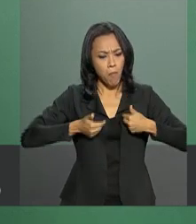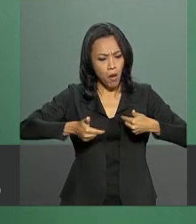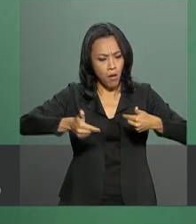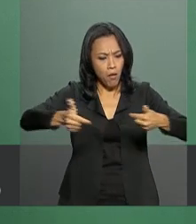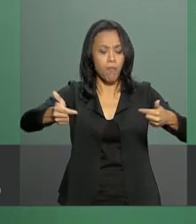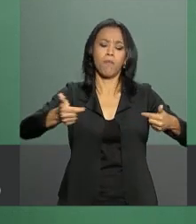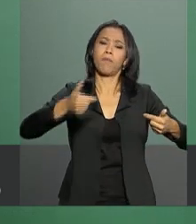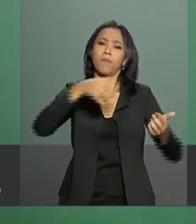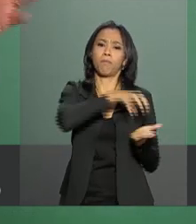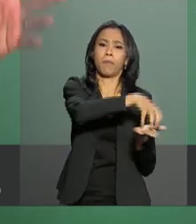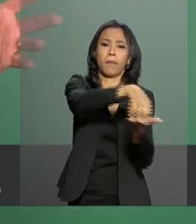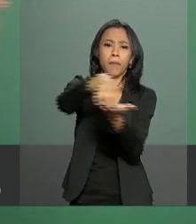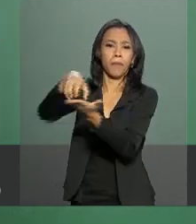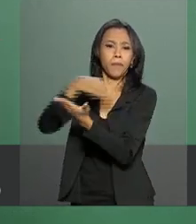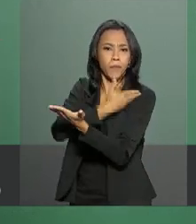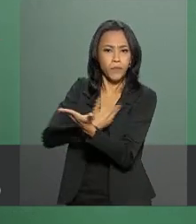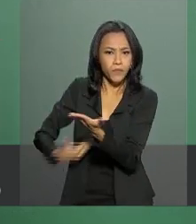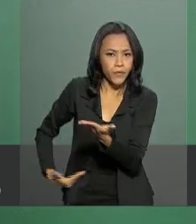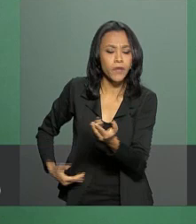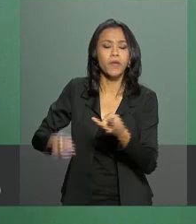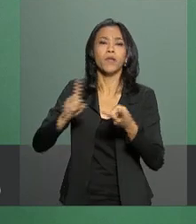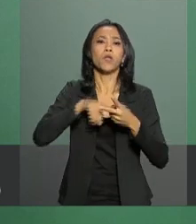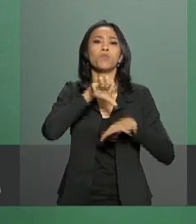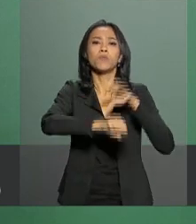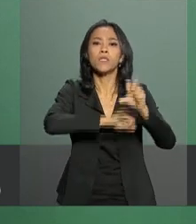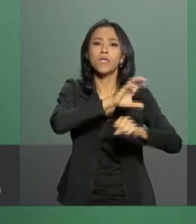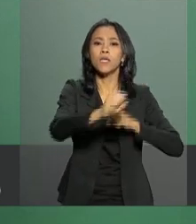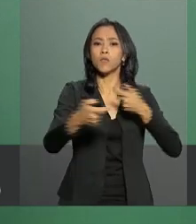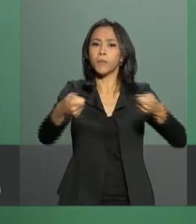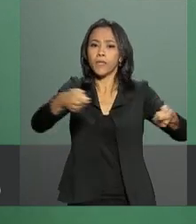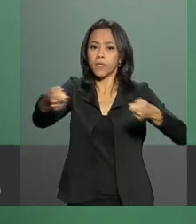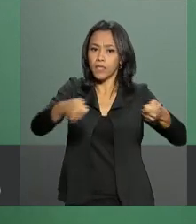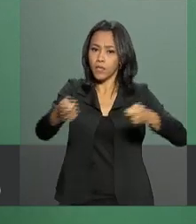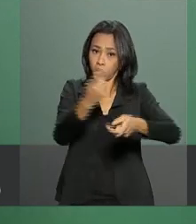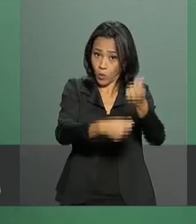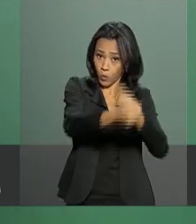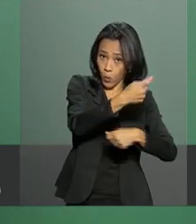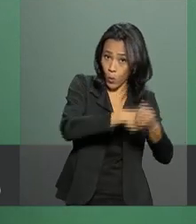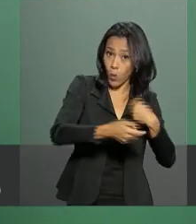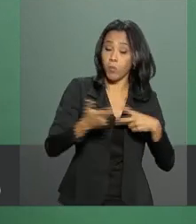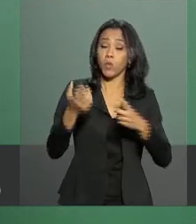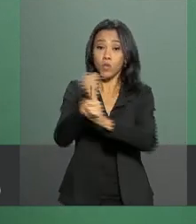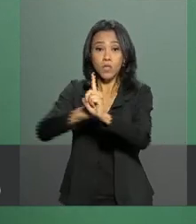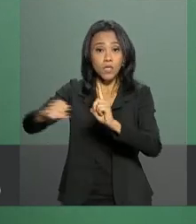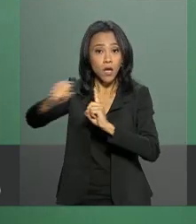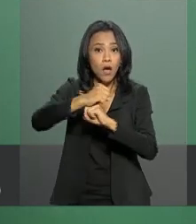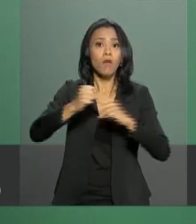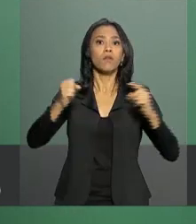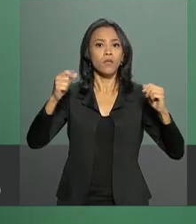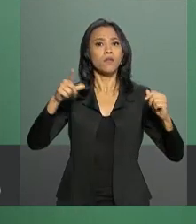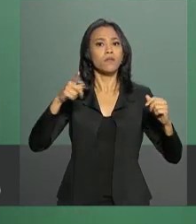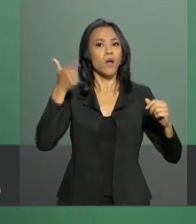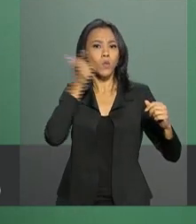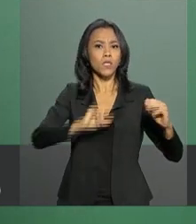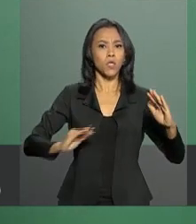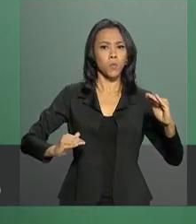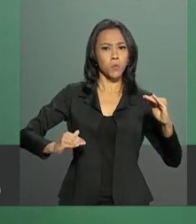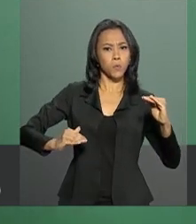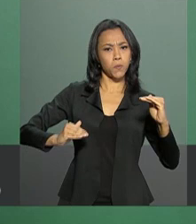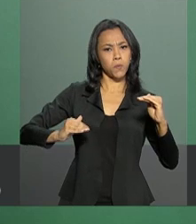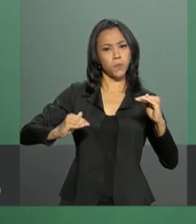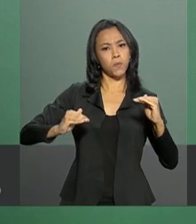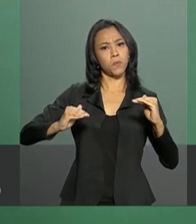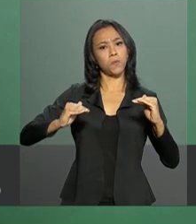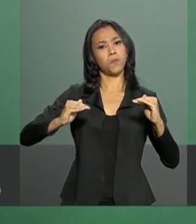na busca de uma estabilidade econômica na busca de uma estabilidade social que está se consolidando aliás eu mais